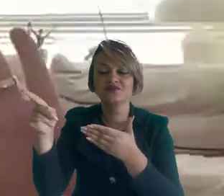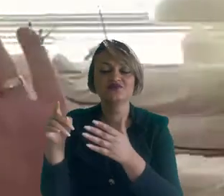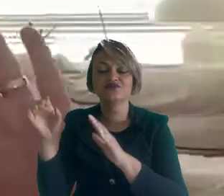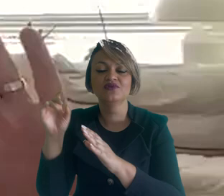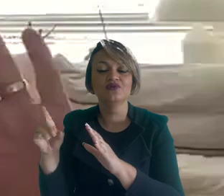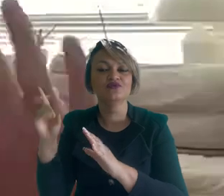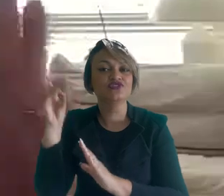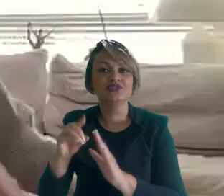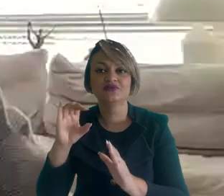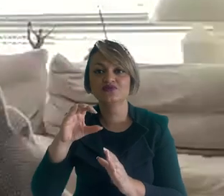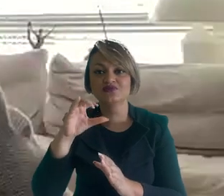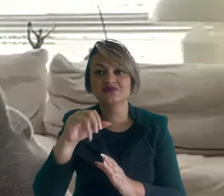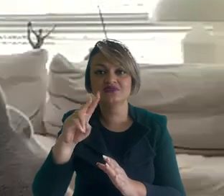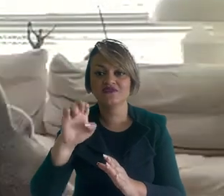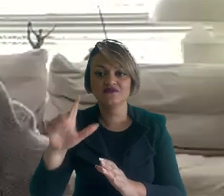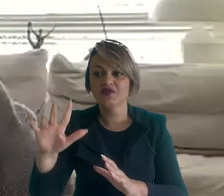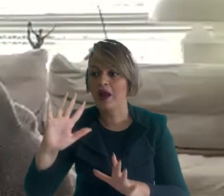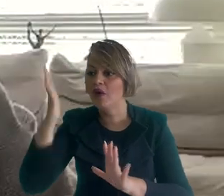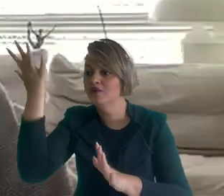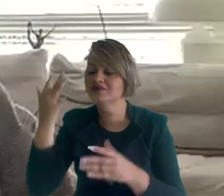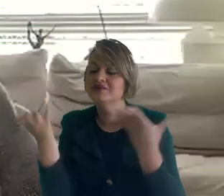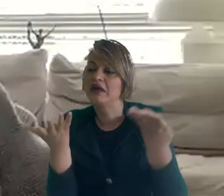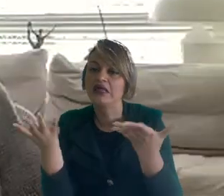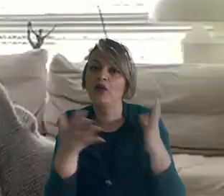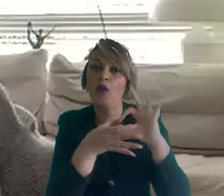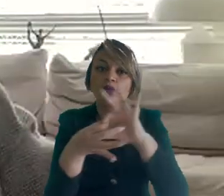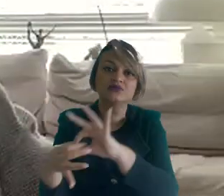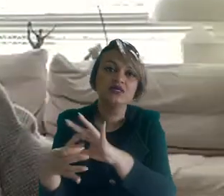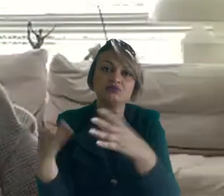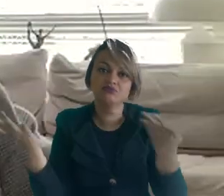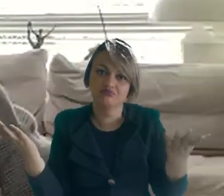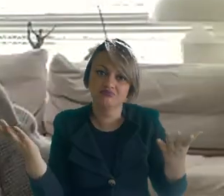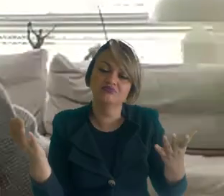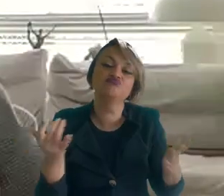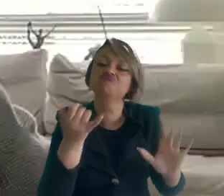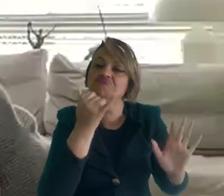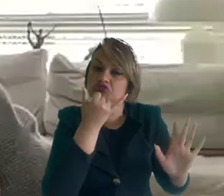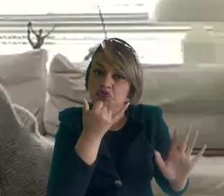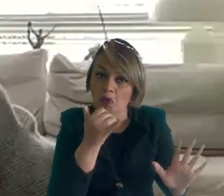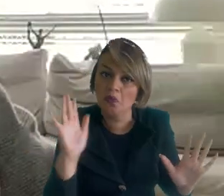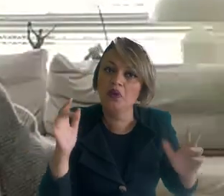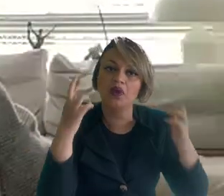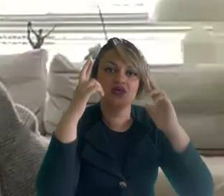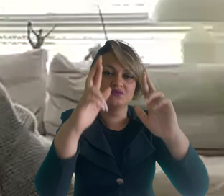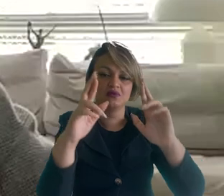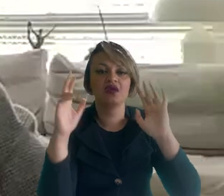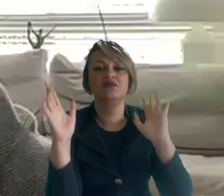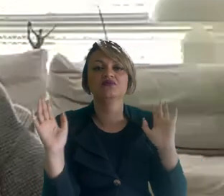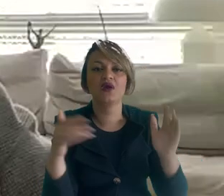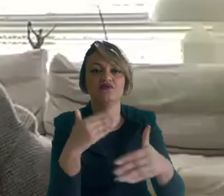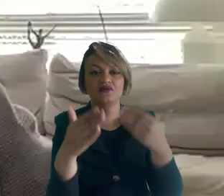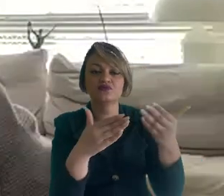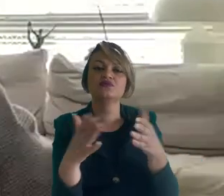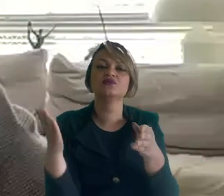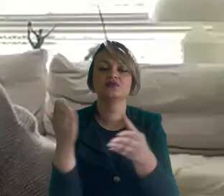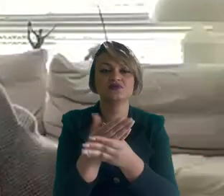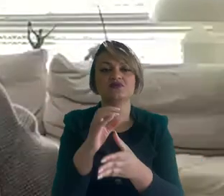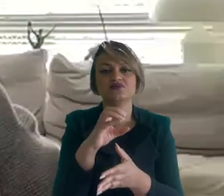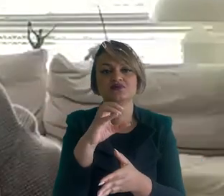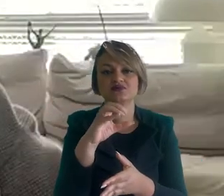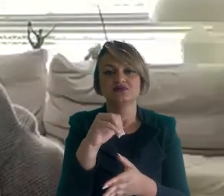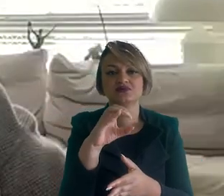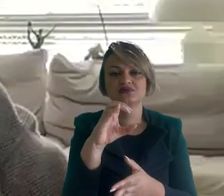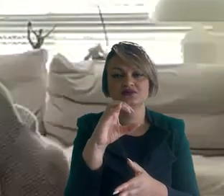civil é isso que está acontecendo com todo respeito que eu tenho pelos nossos jogadores e pela evolução que o processo civil faz